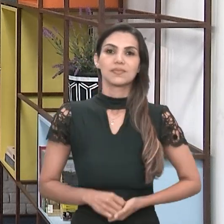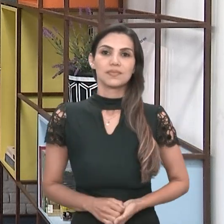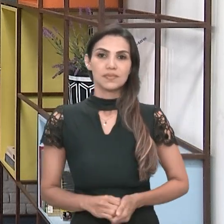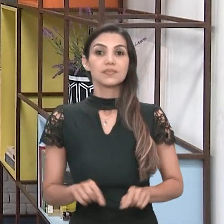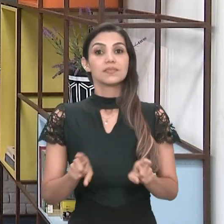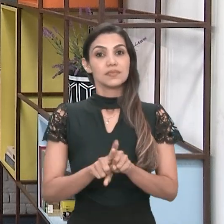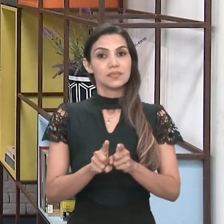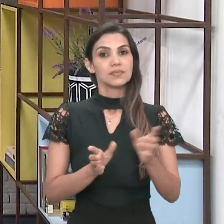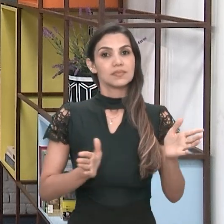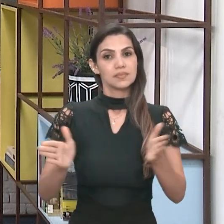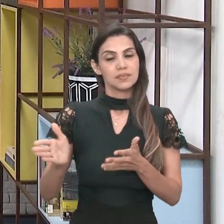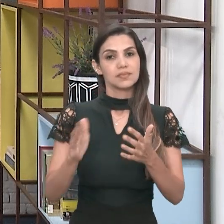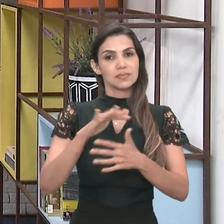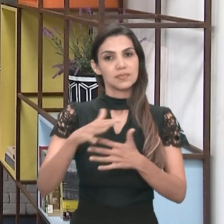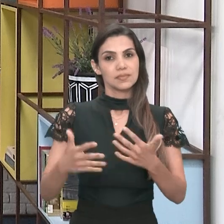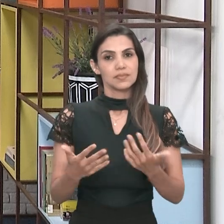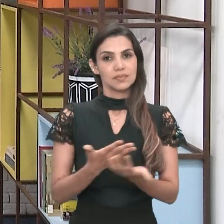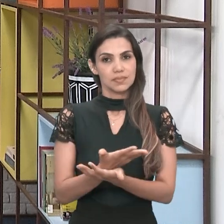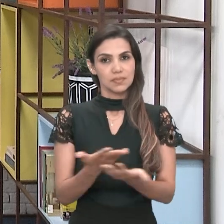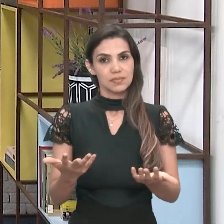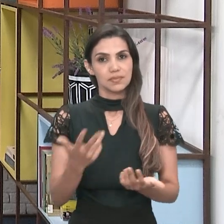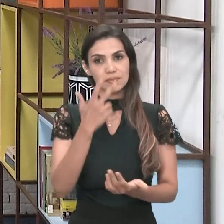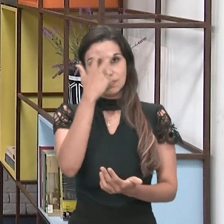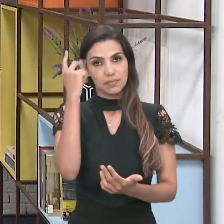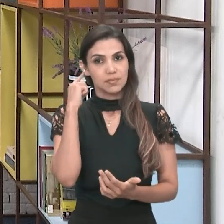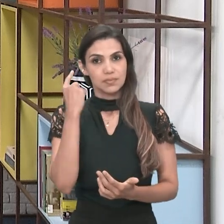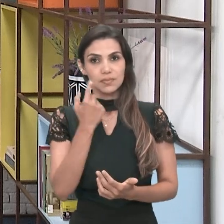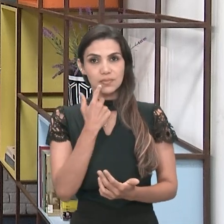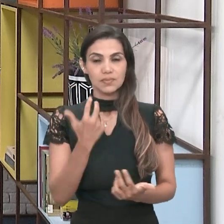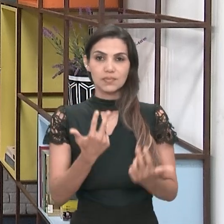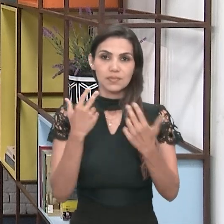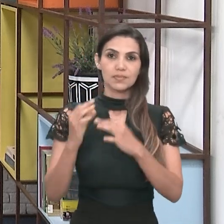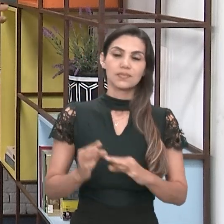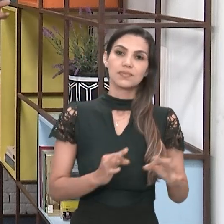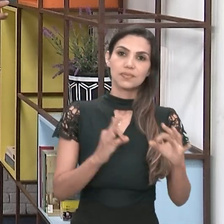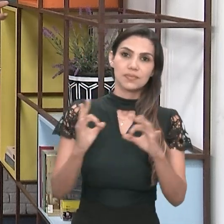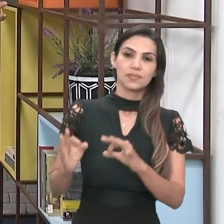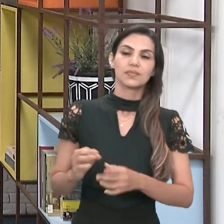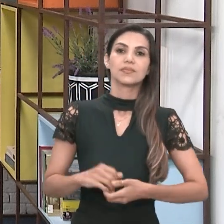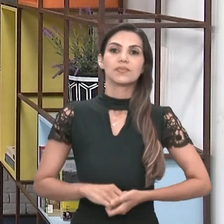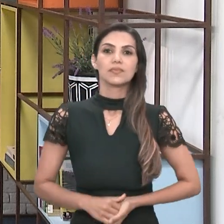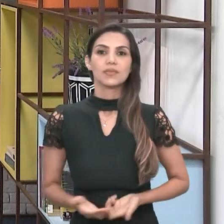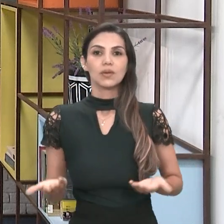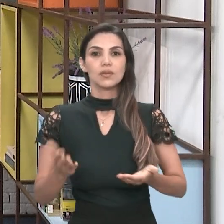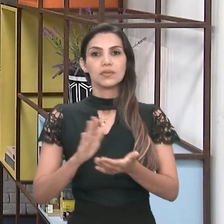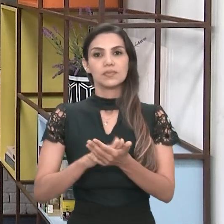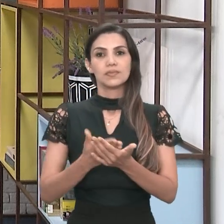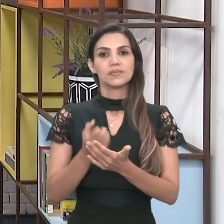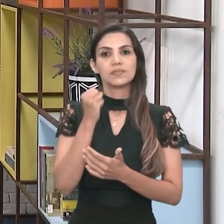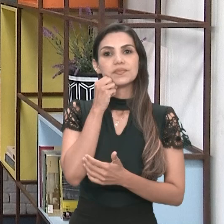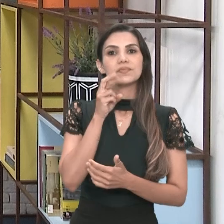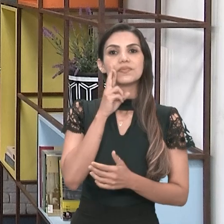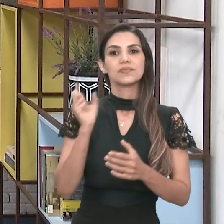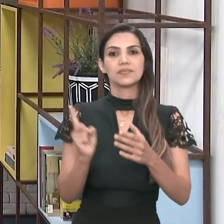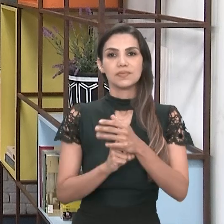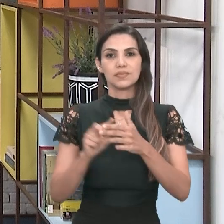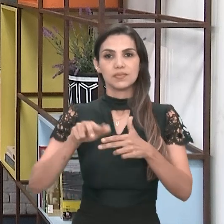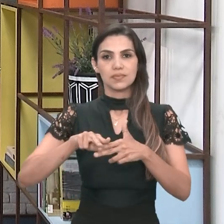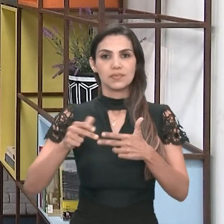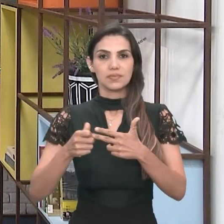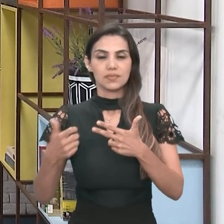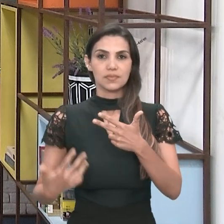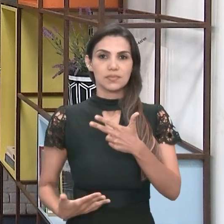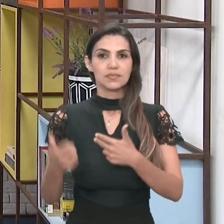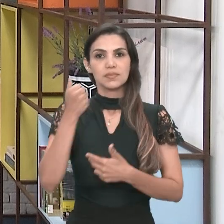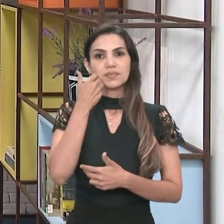baixa visão, além da acessibilidade em Libras para o público surdo. E a intérprete de Libras é a Sara Raquel, integrante do